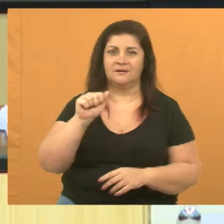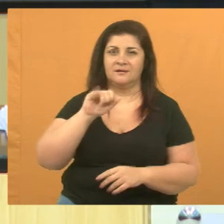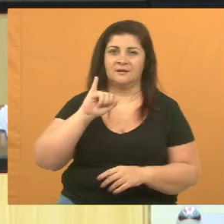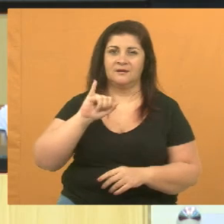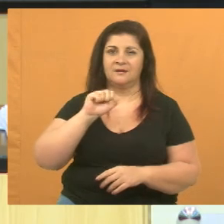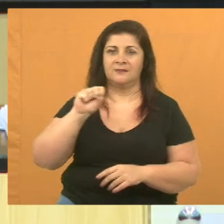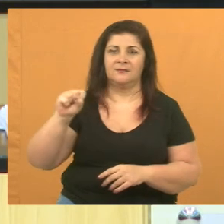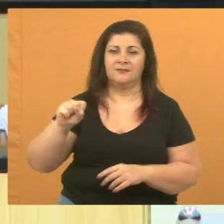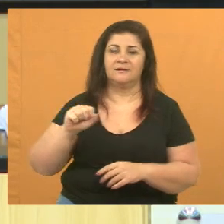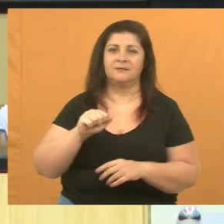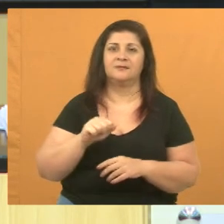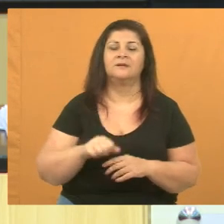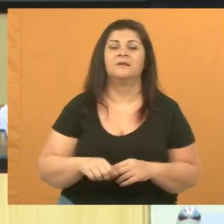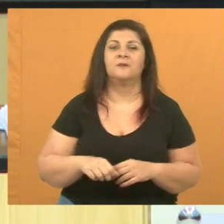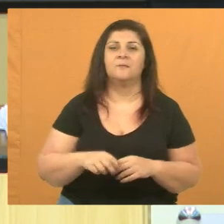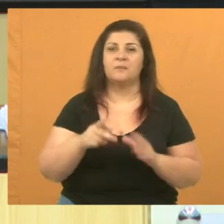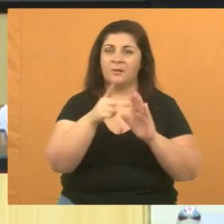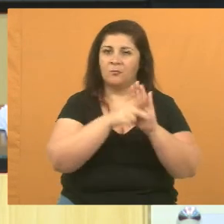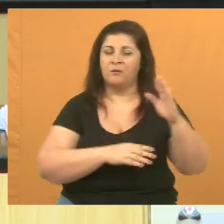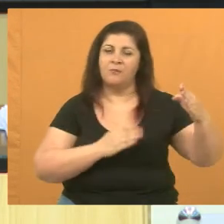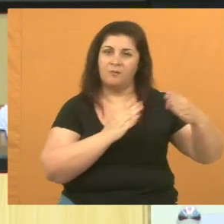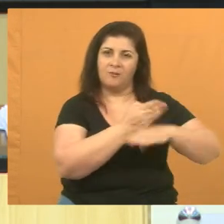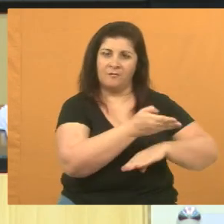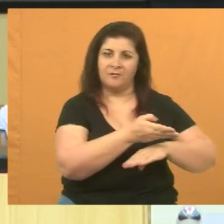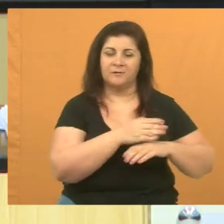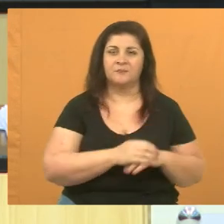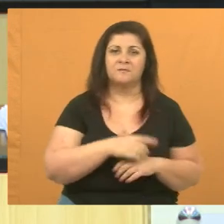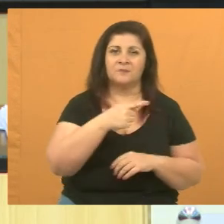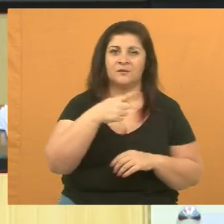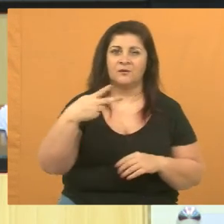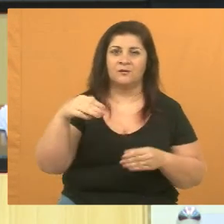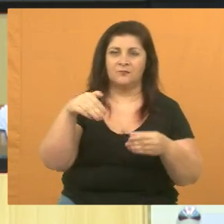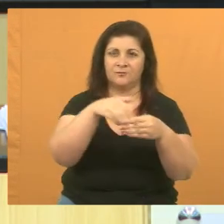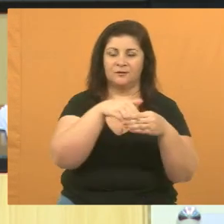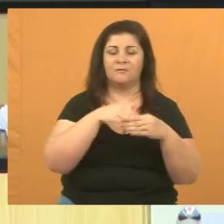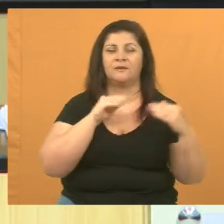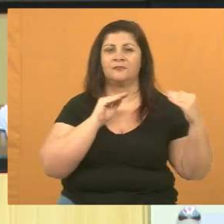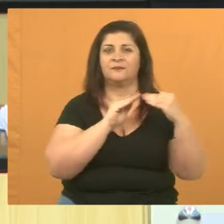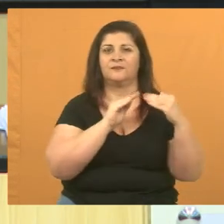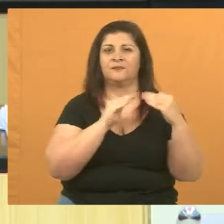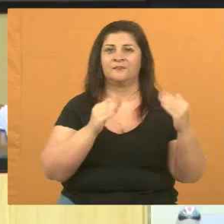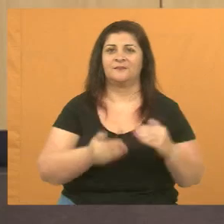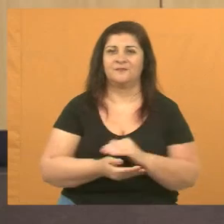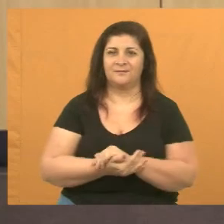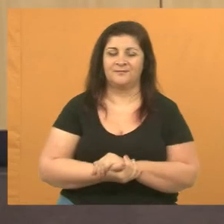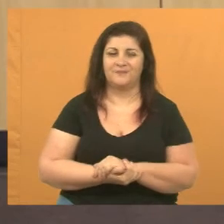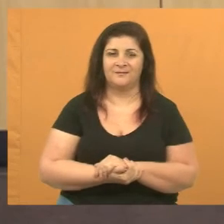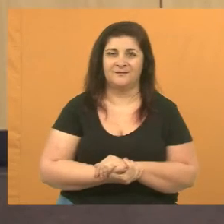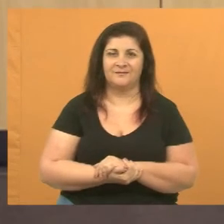José de Santana. O projeto ele foi aprovado com 12 votos favoráveis.